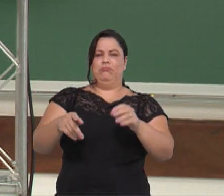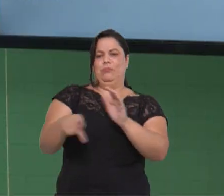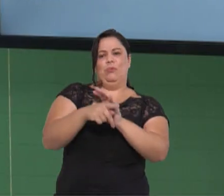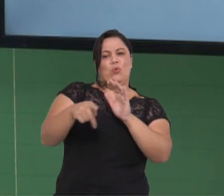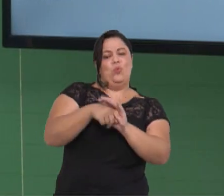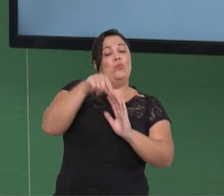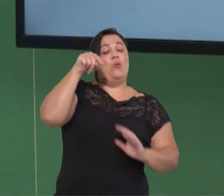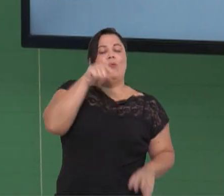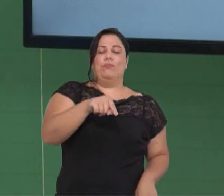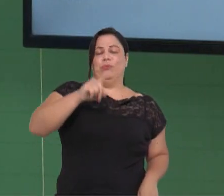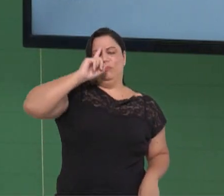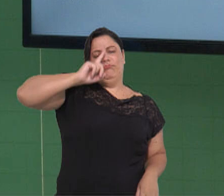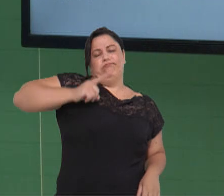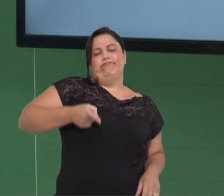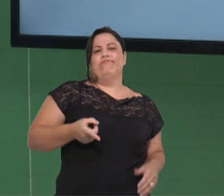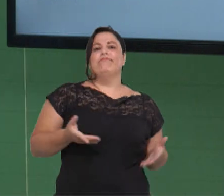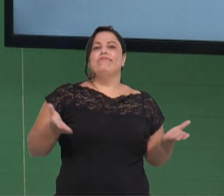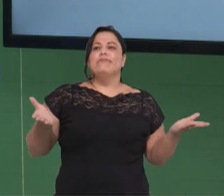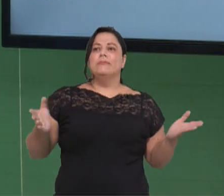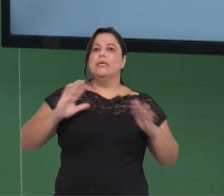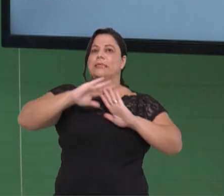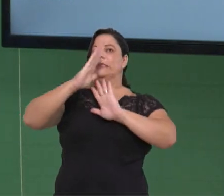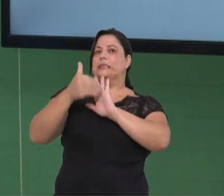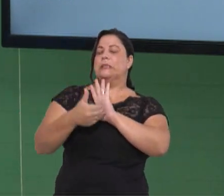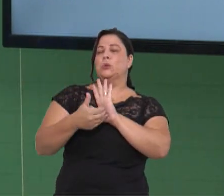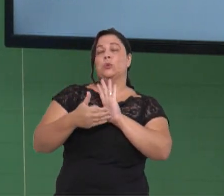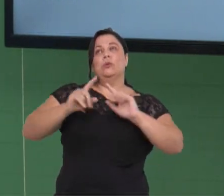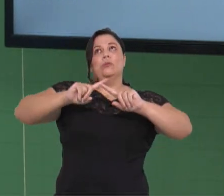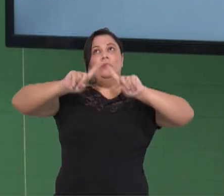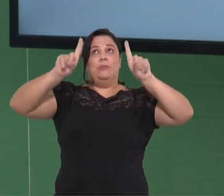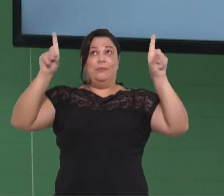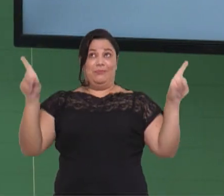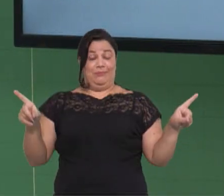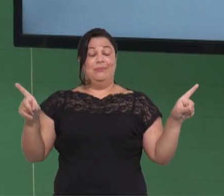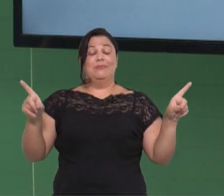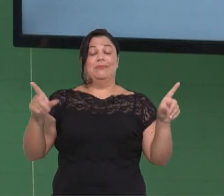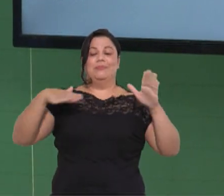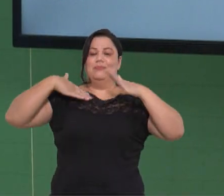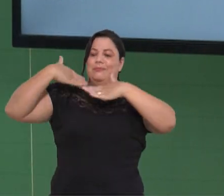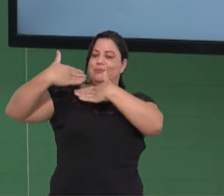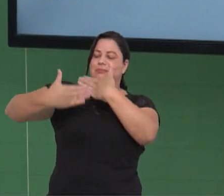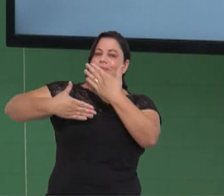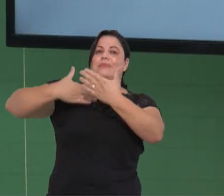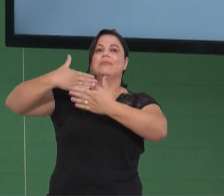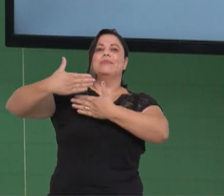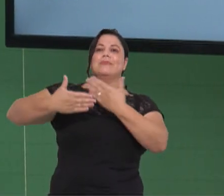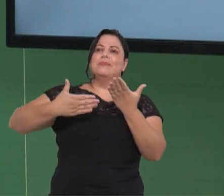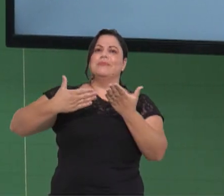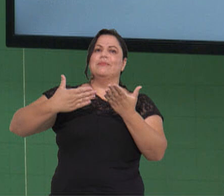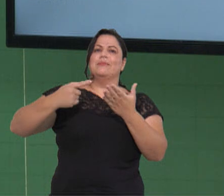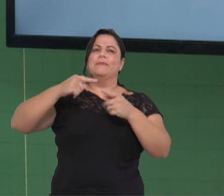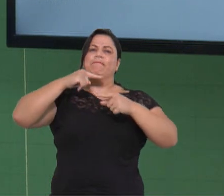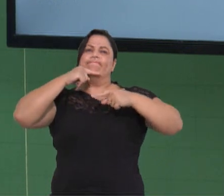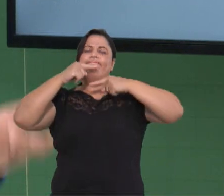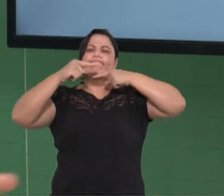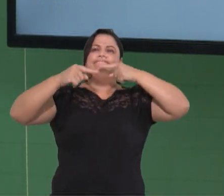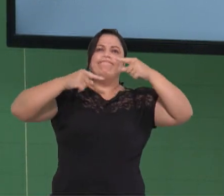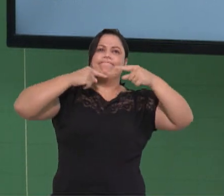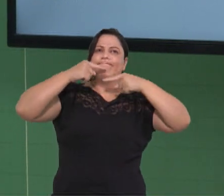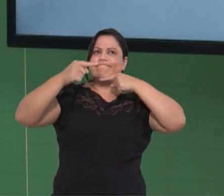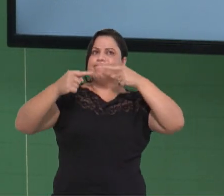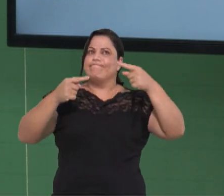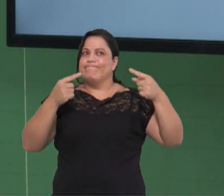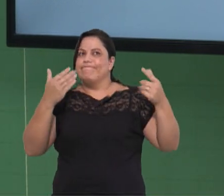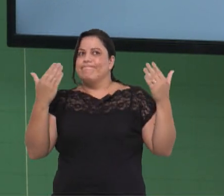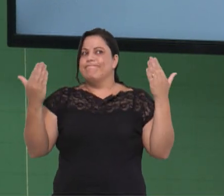compreender que isso vai passar por contestações ao ponto de acabar gerando